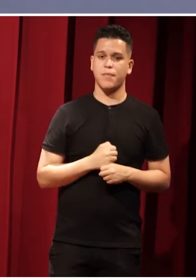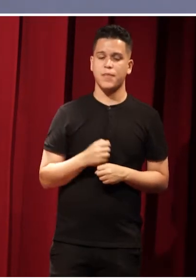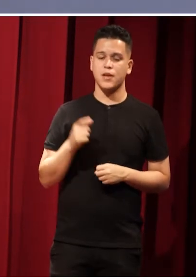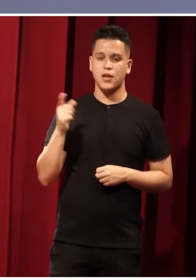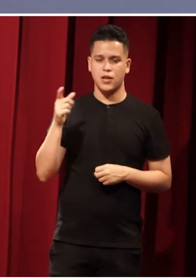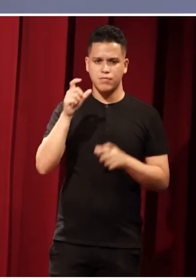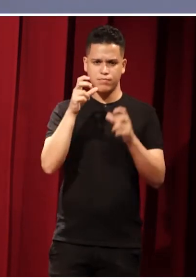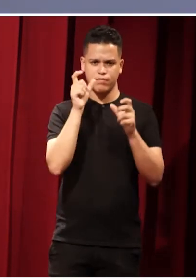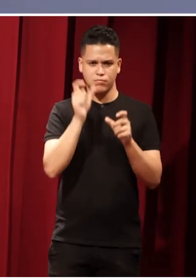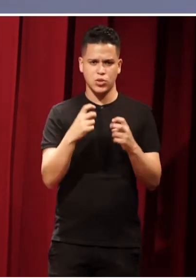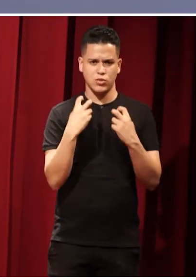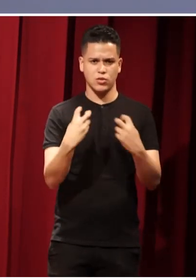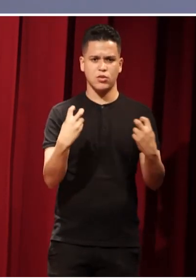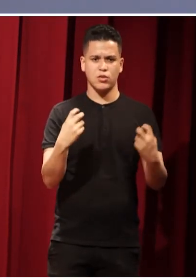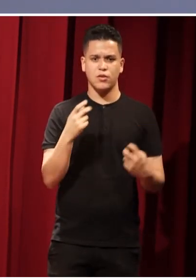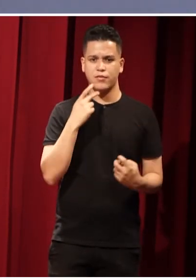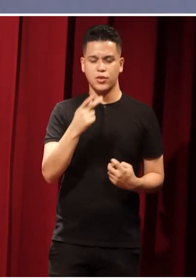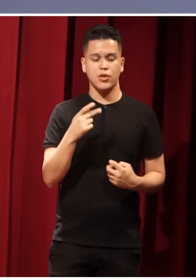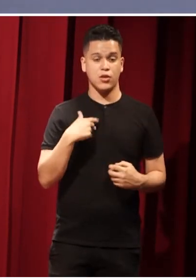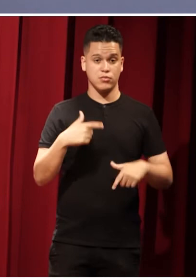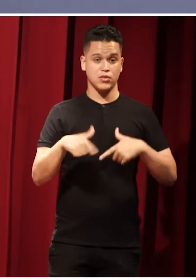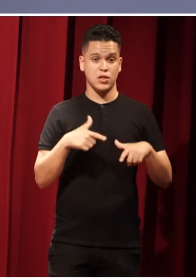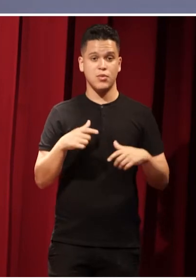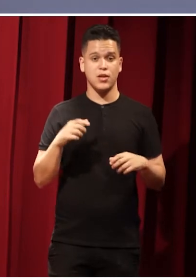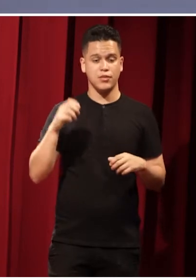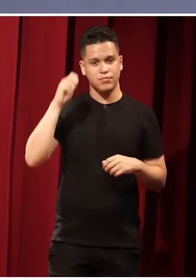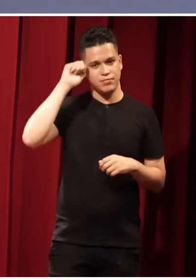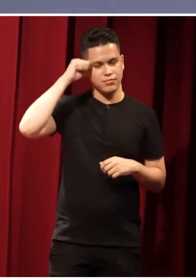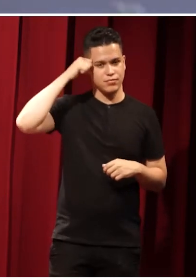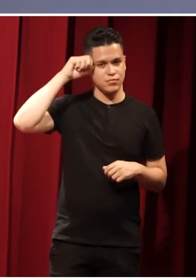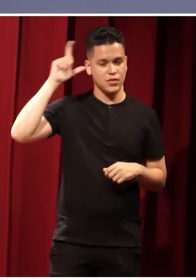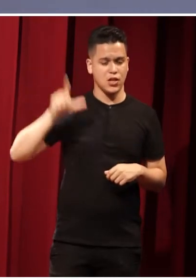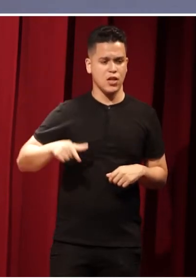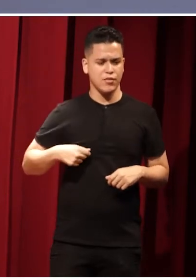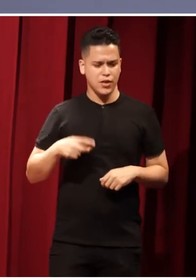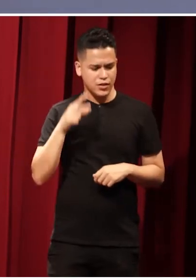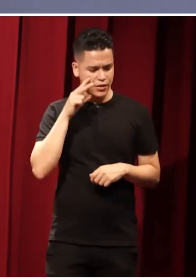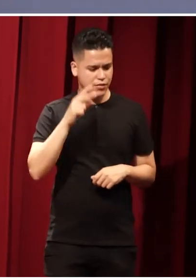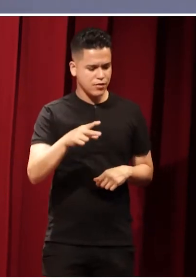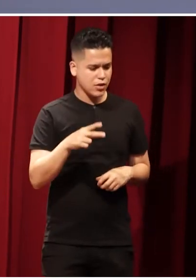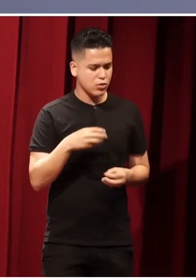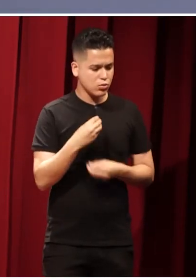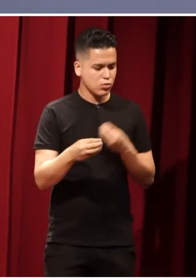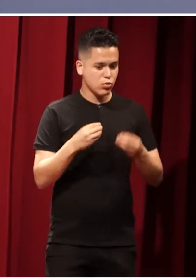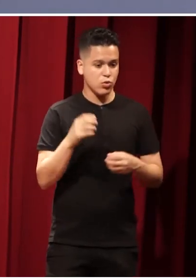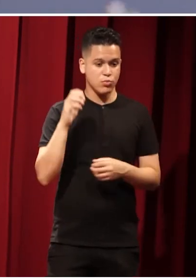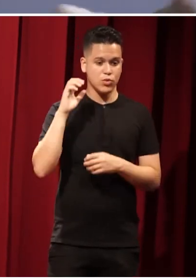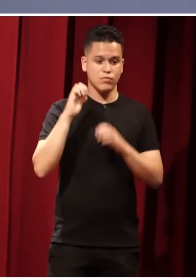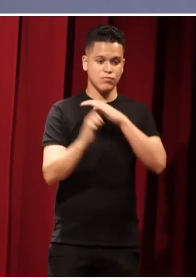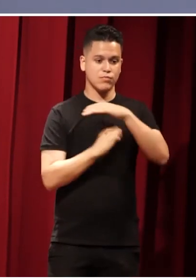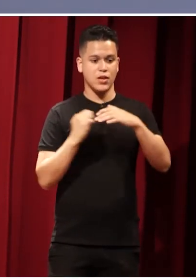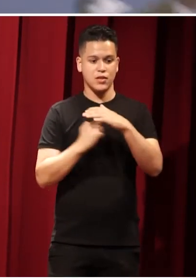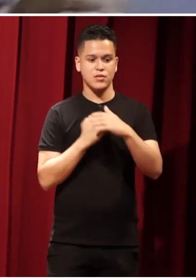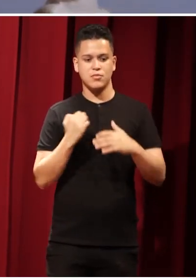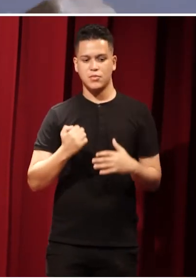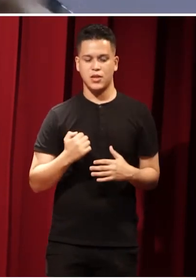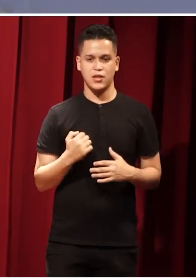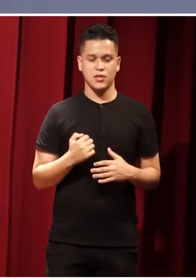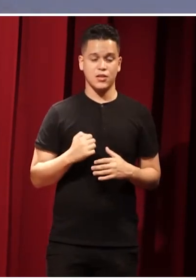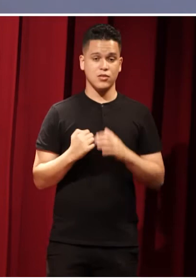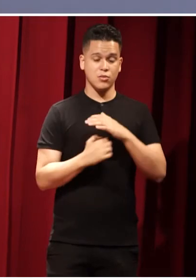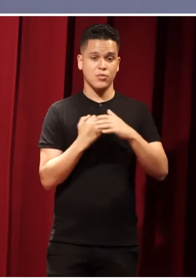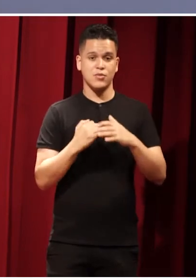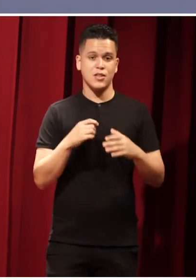tive a oportunidade de trabalhar em África, monitorando e avaliando os impactos econômicos e ambientais desses grandes empreendimentos de commodities. E eu vi o que é